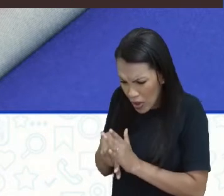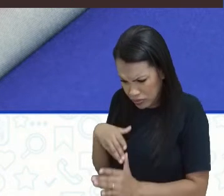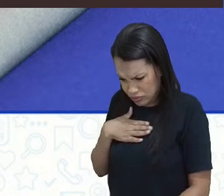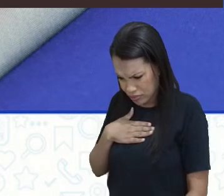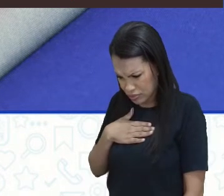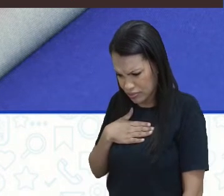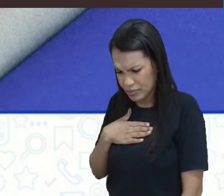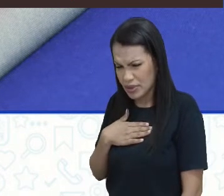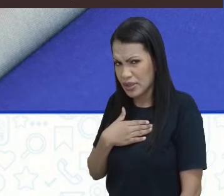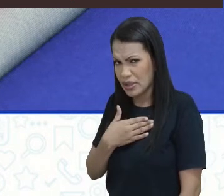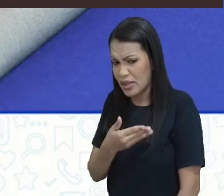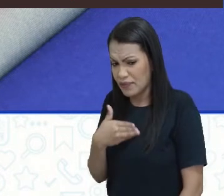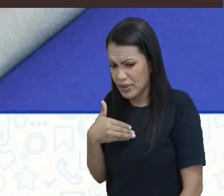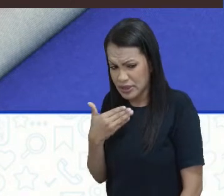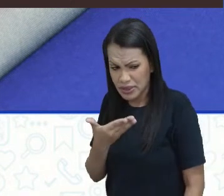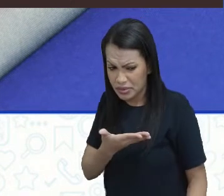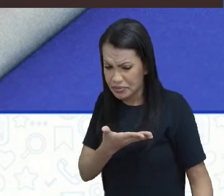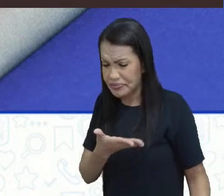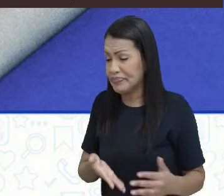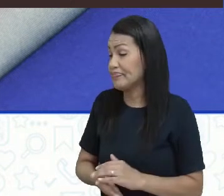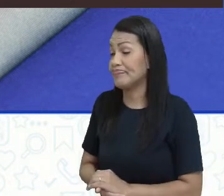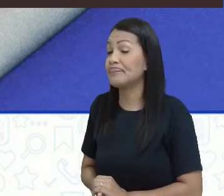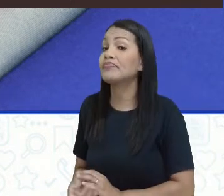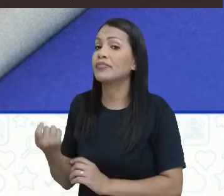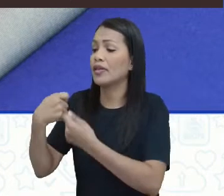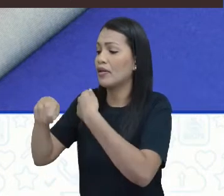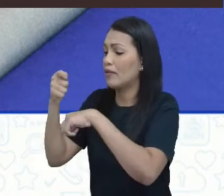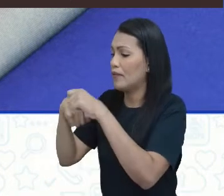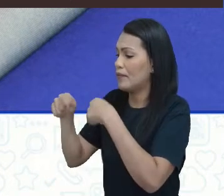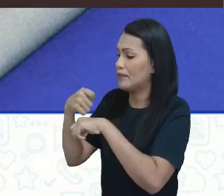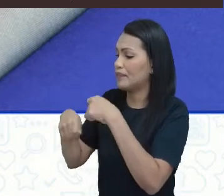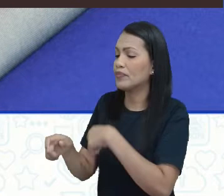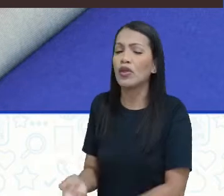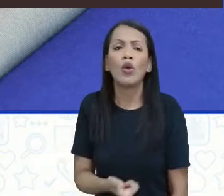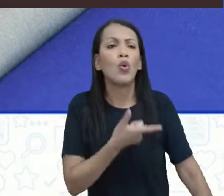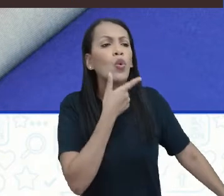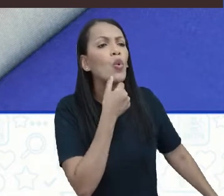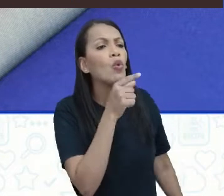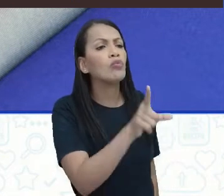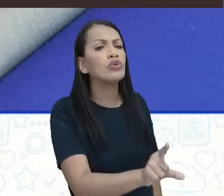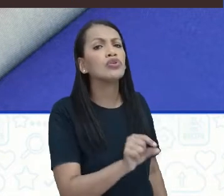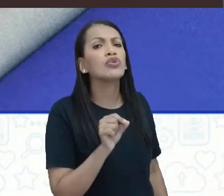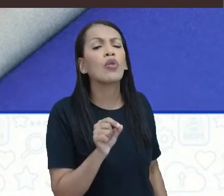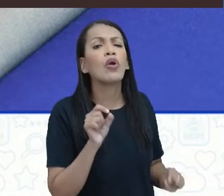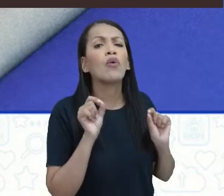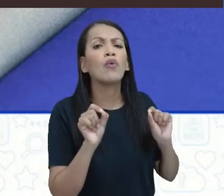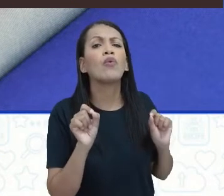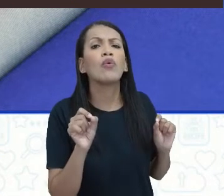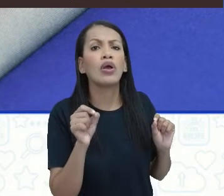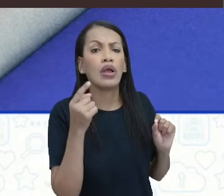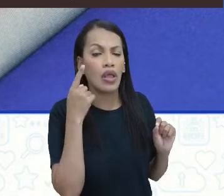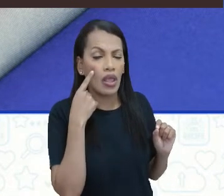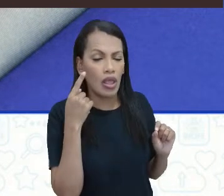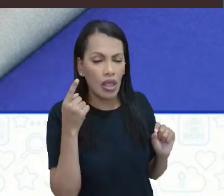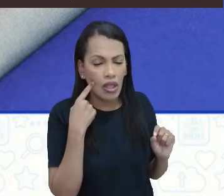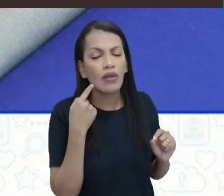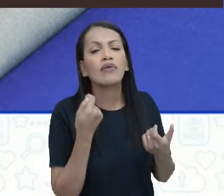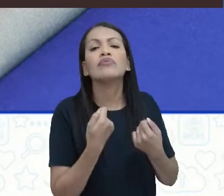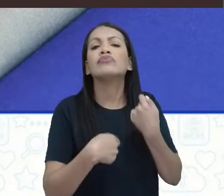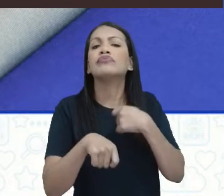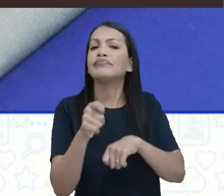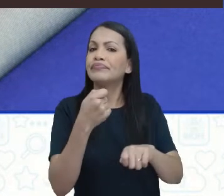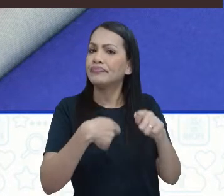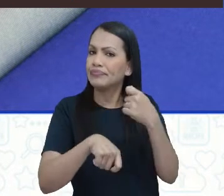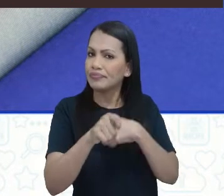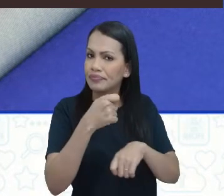o palácio ficou pronto. E entre tantos cômodos, o marido escolheu para ela o seu tear, para ela e seu tear,